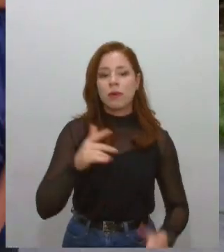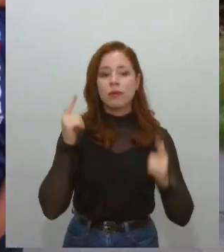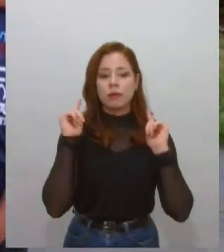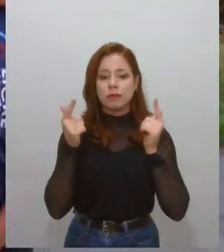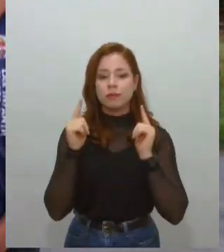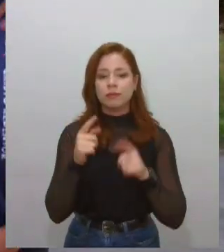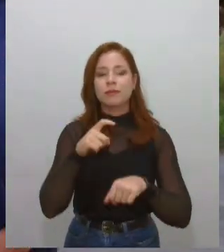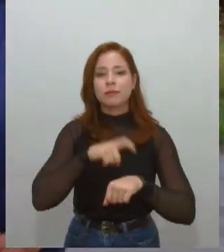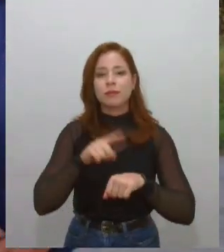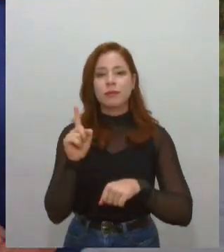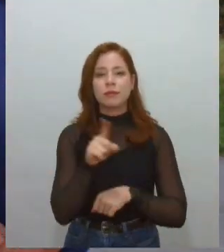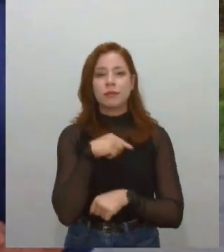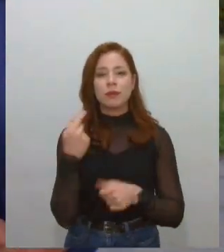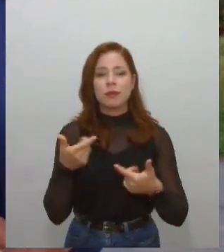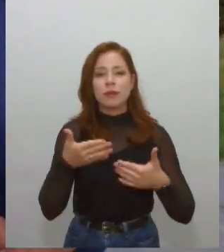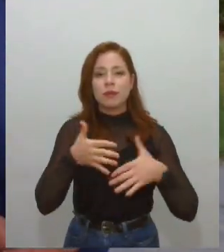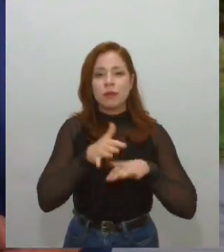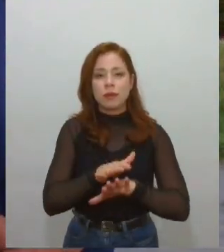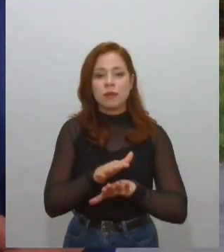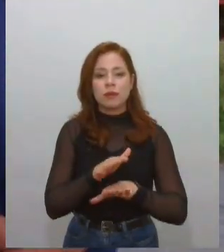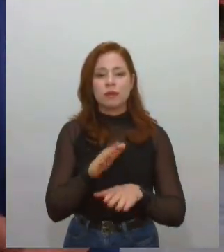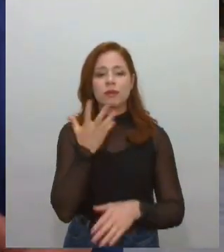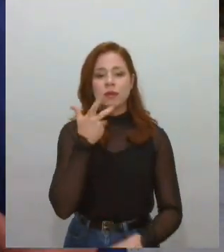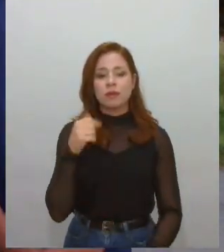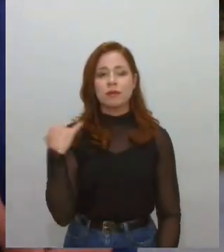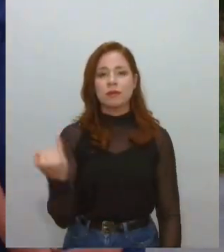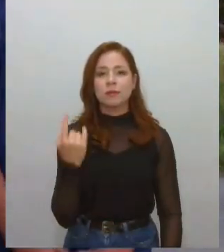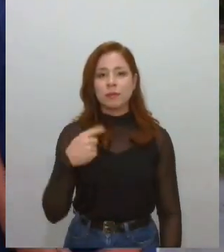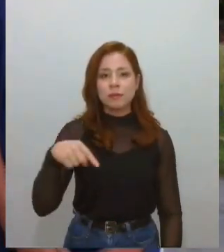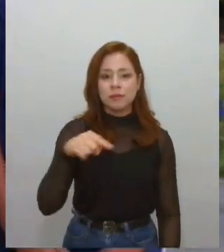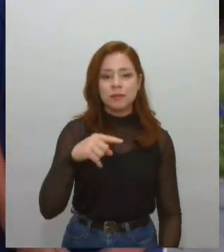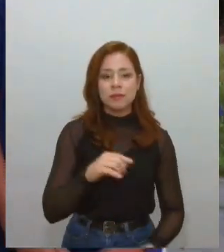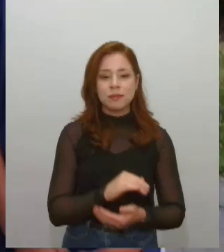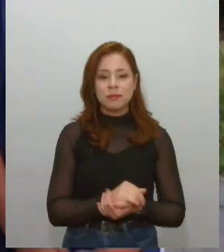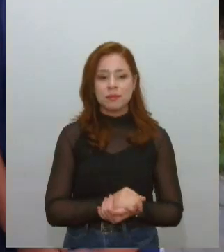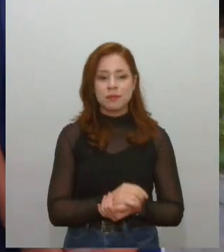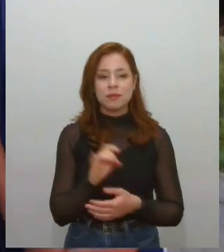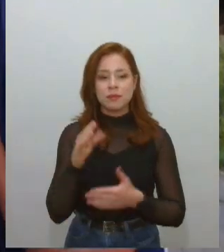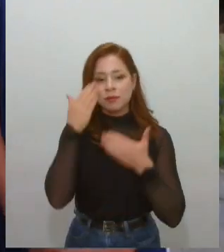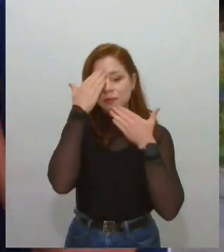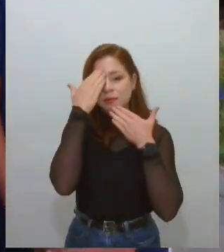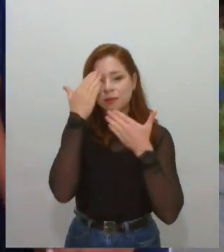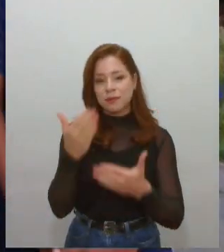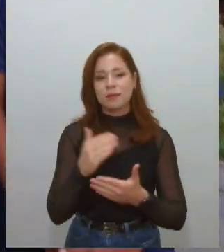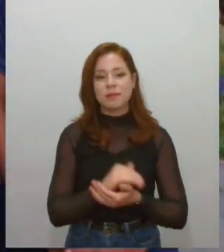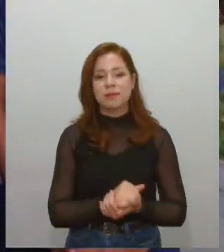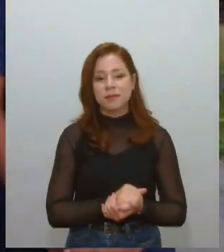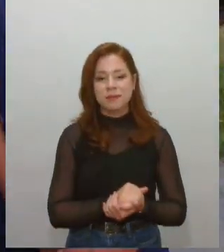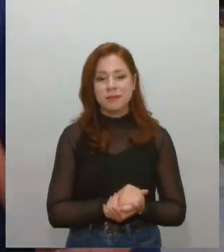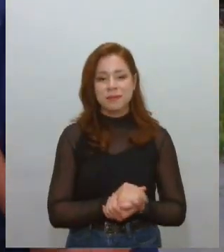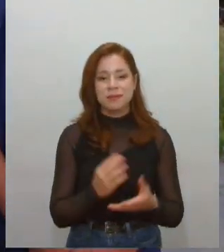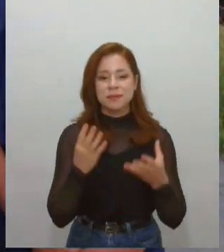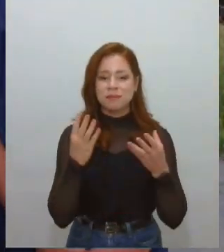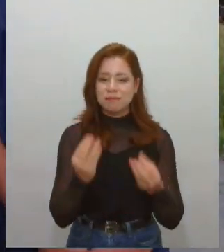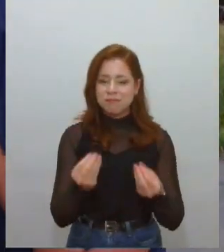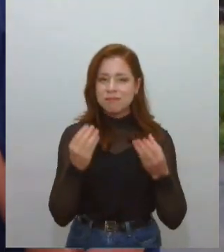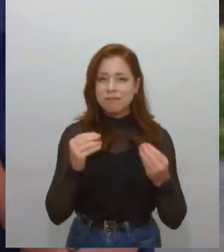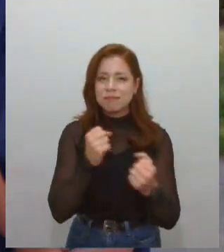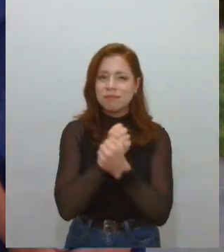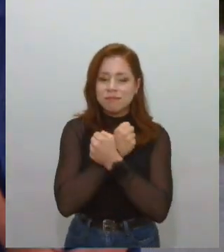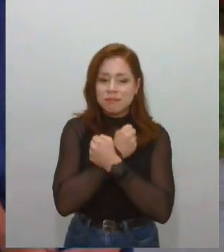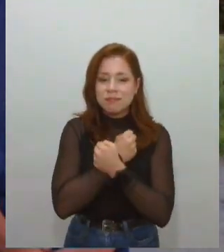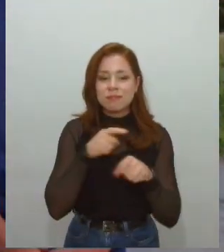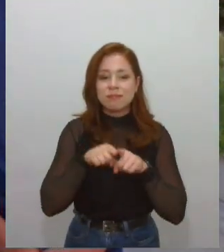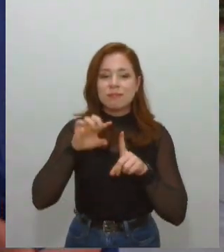nossas crianças, é um momento muito importante para eles, então a gente só tem a agradecer mesmo imensamente pelo abraço, pelo acolhimento e